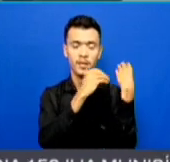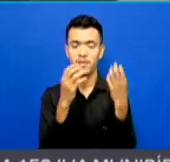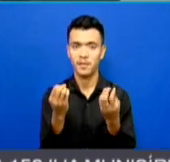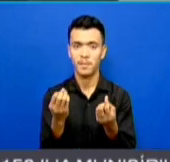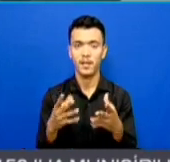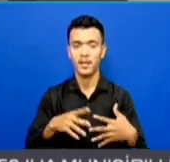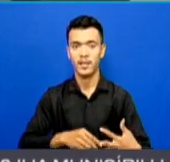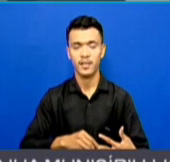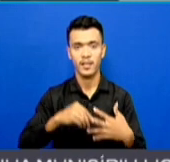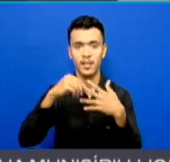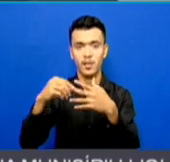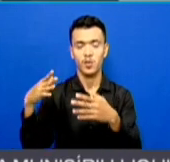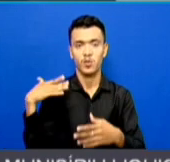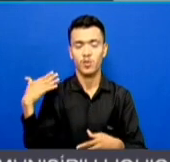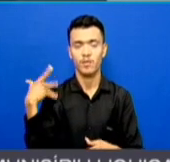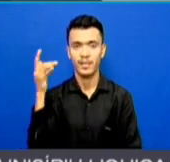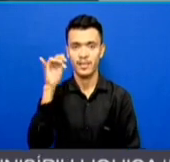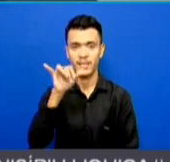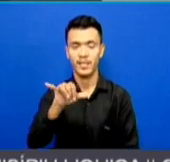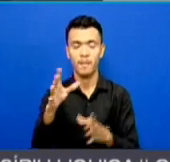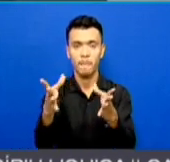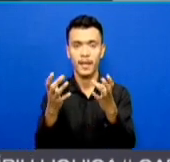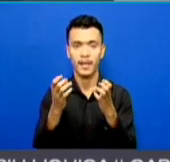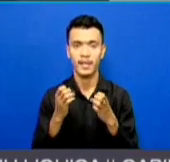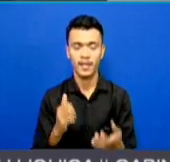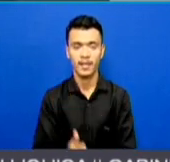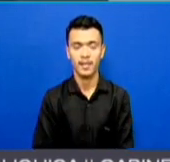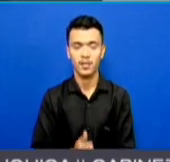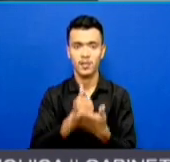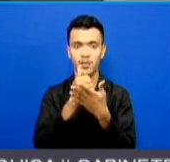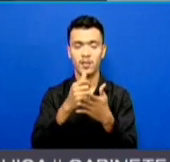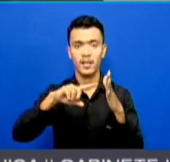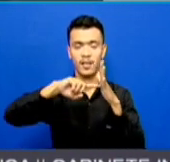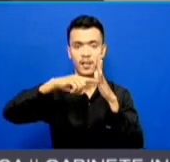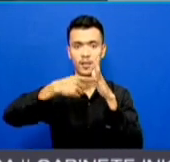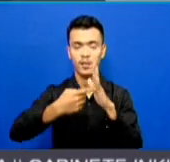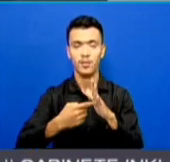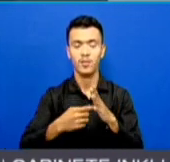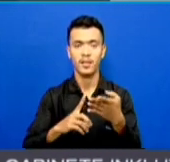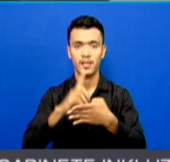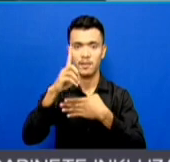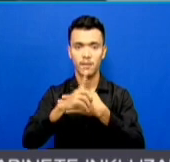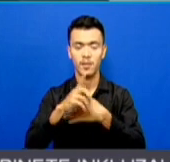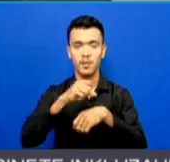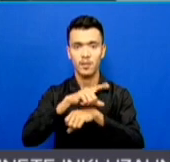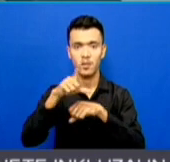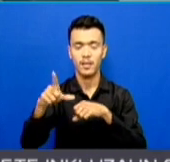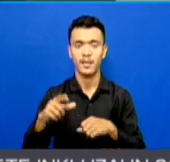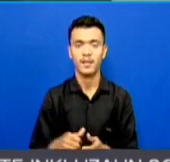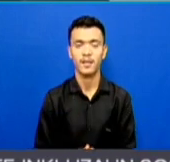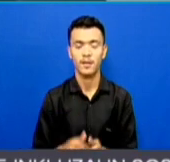nunemos li leo maioria juventude sira akara contribui ke da sahu iha desenvolvimento local e da ne tare